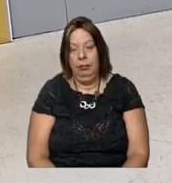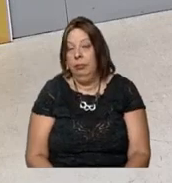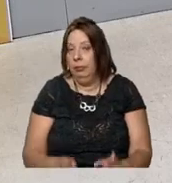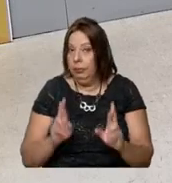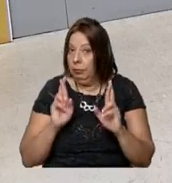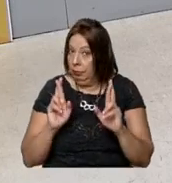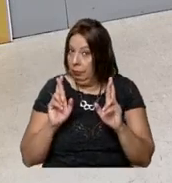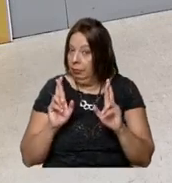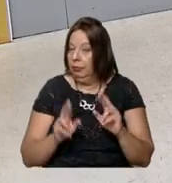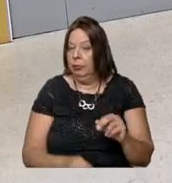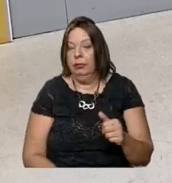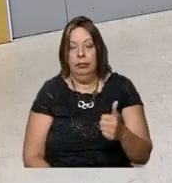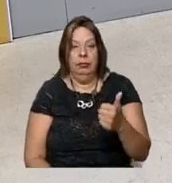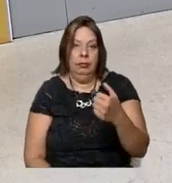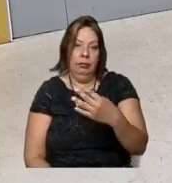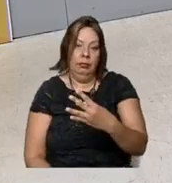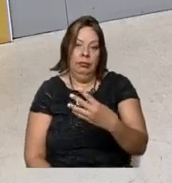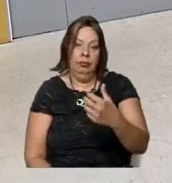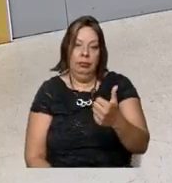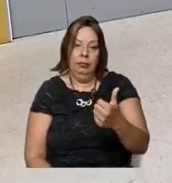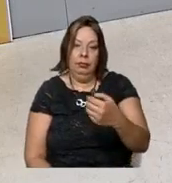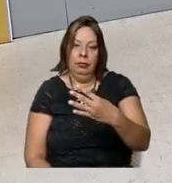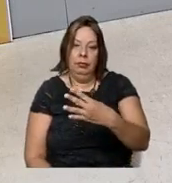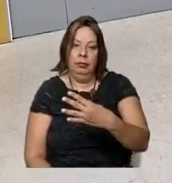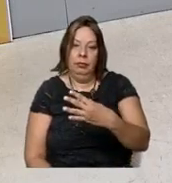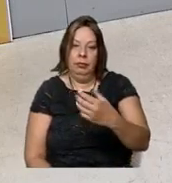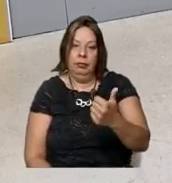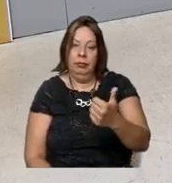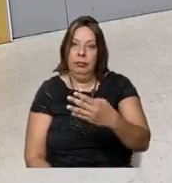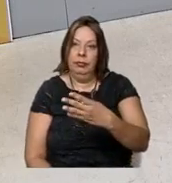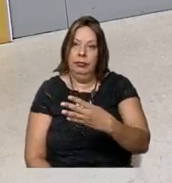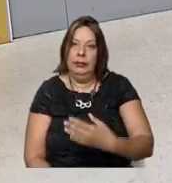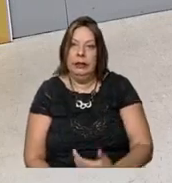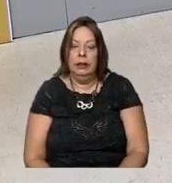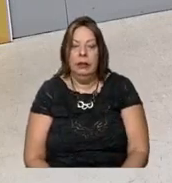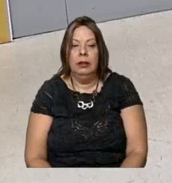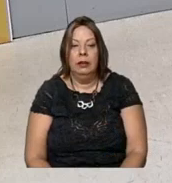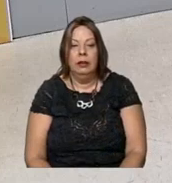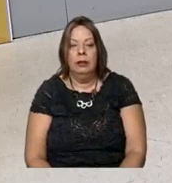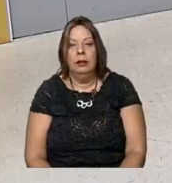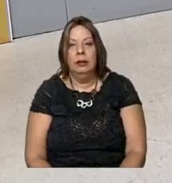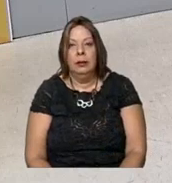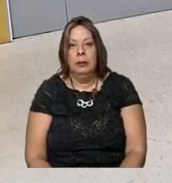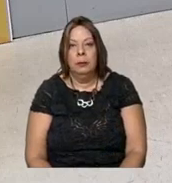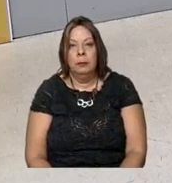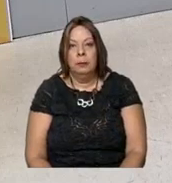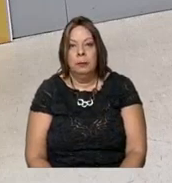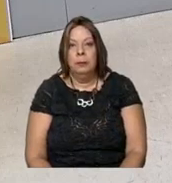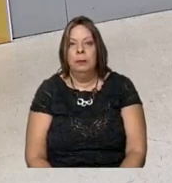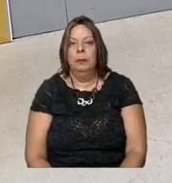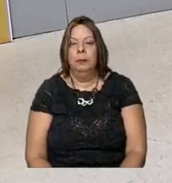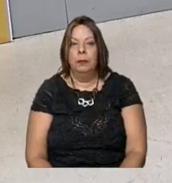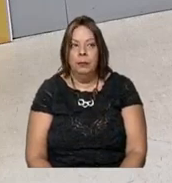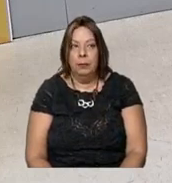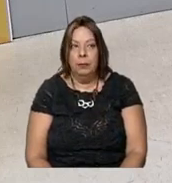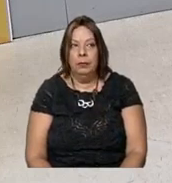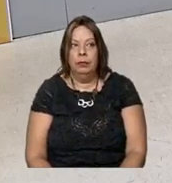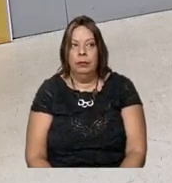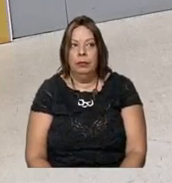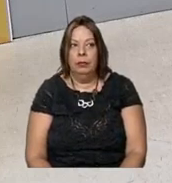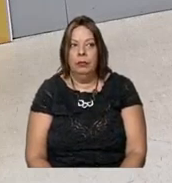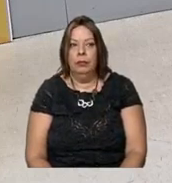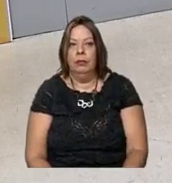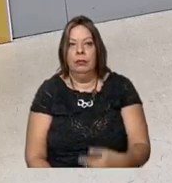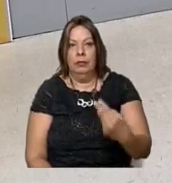marca 14, 14, marca 14, 14, é a bolinha da vez, e